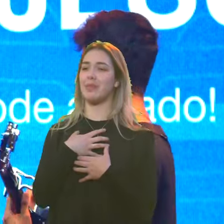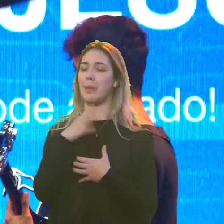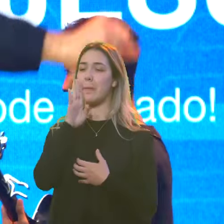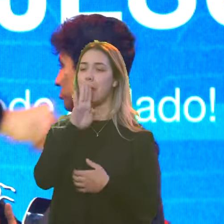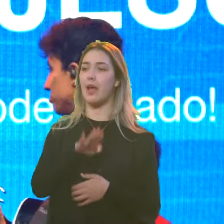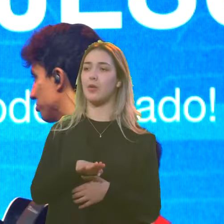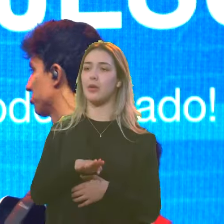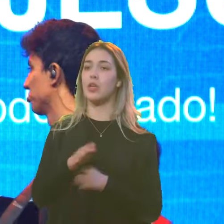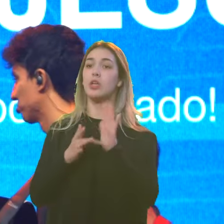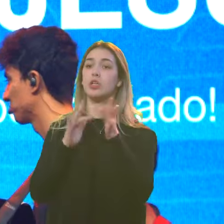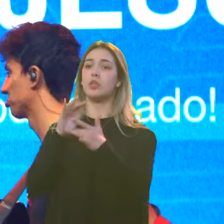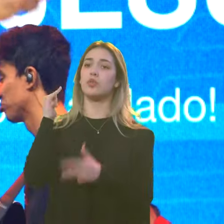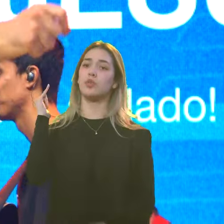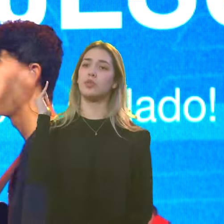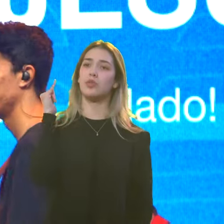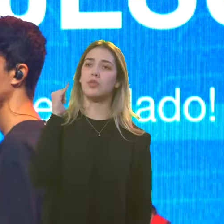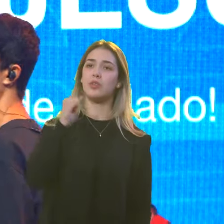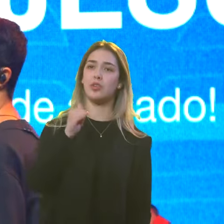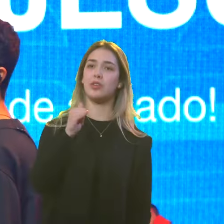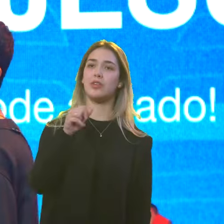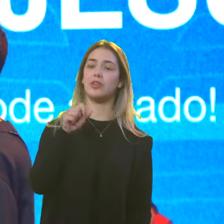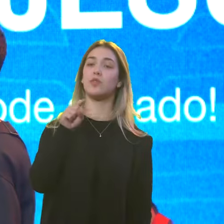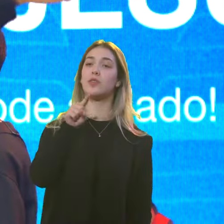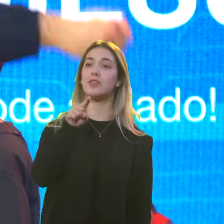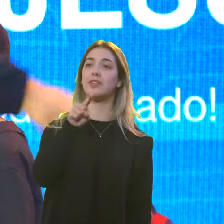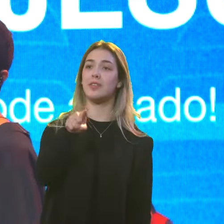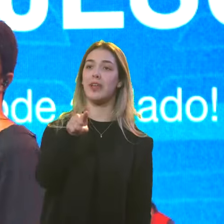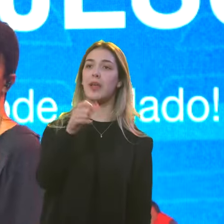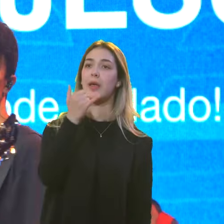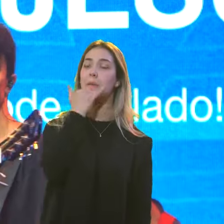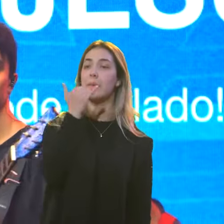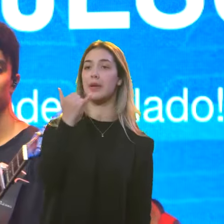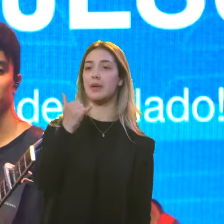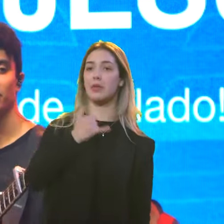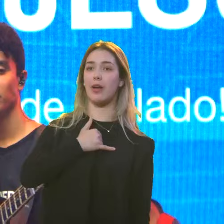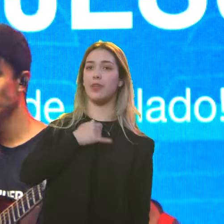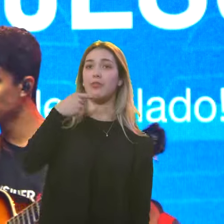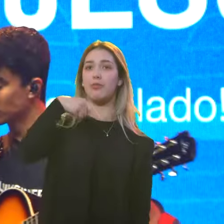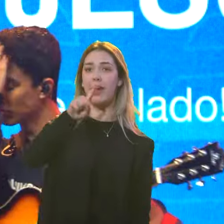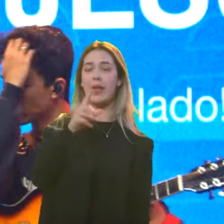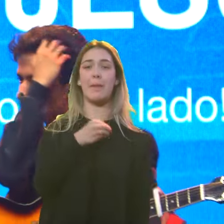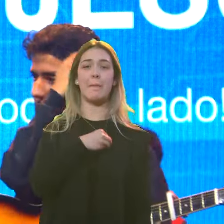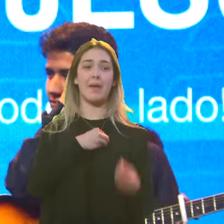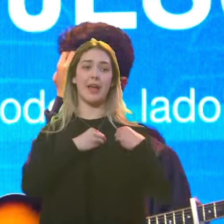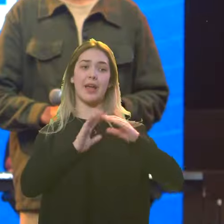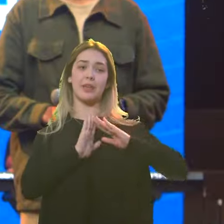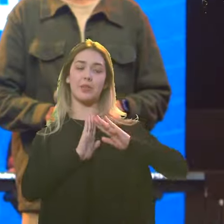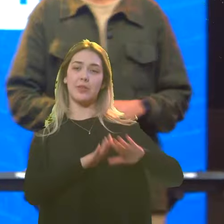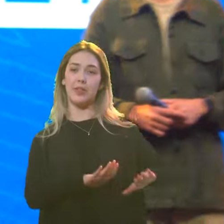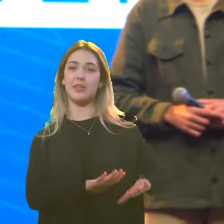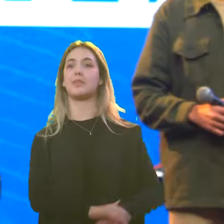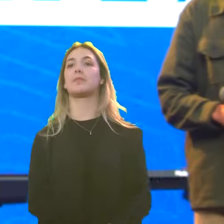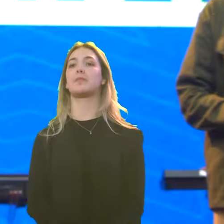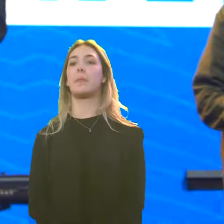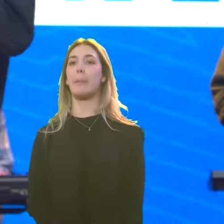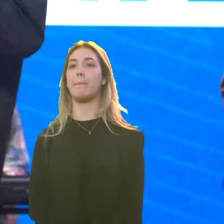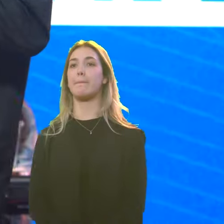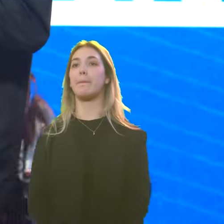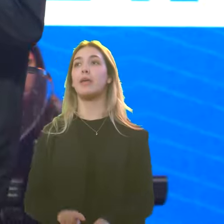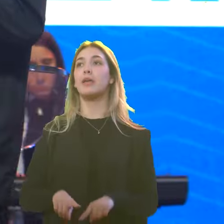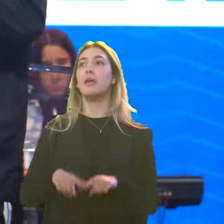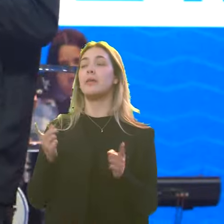te perdoo, vá e não peques mais. Mas pastor, eu já vi em apelos